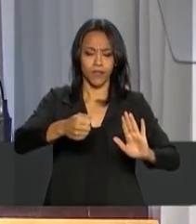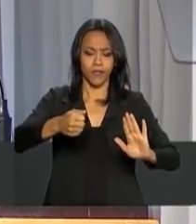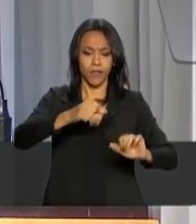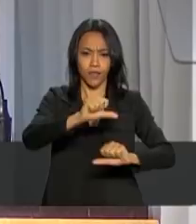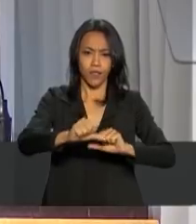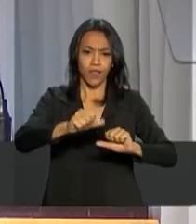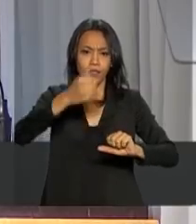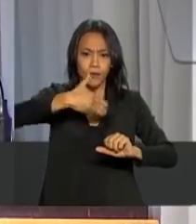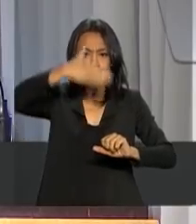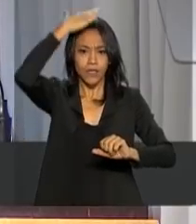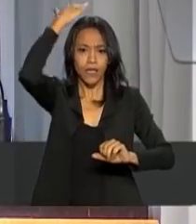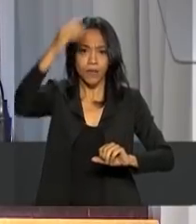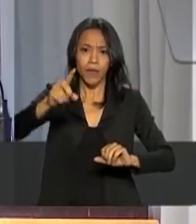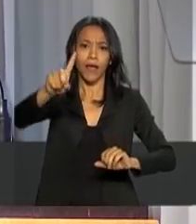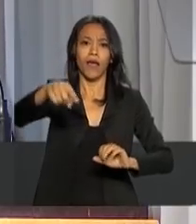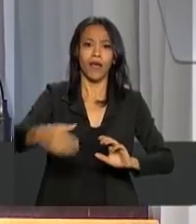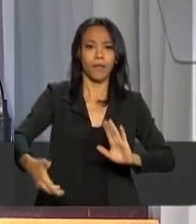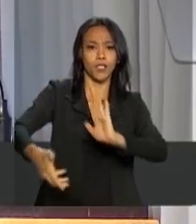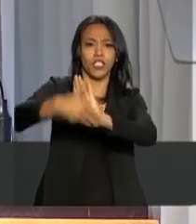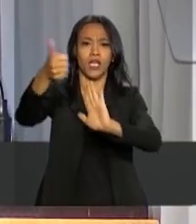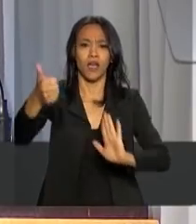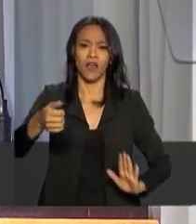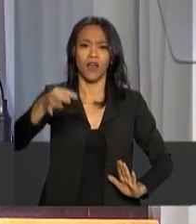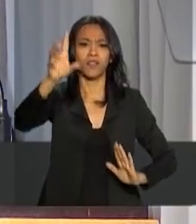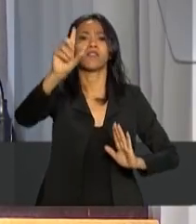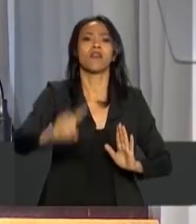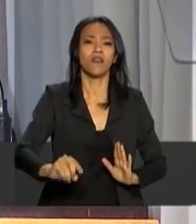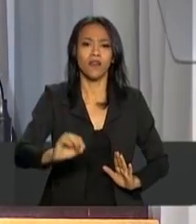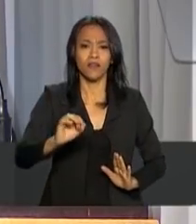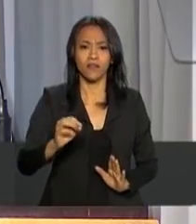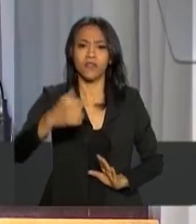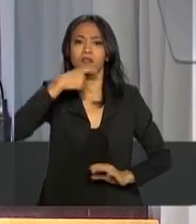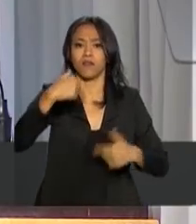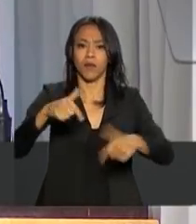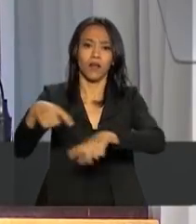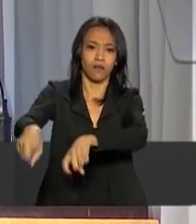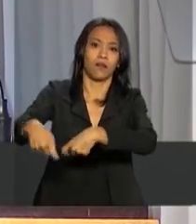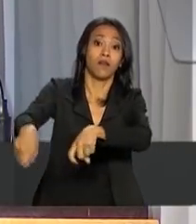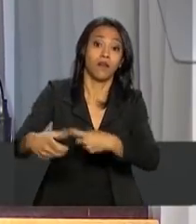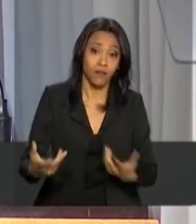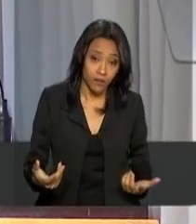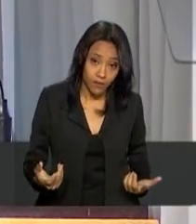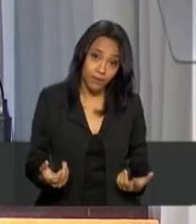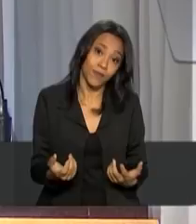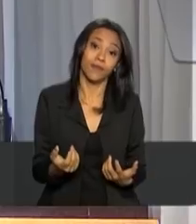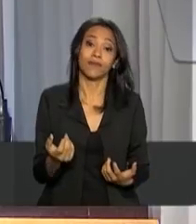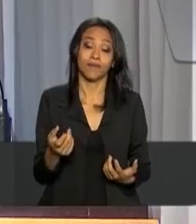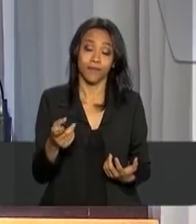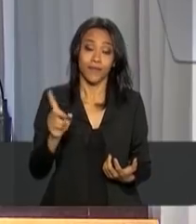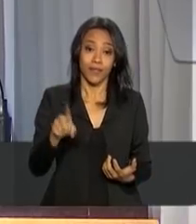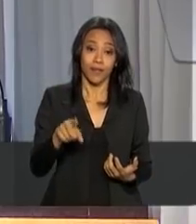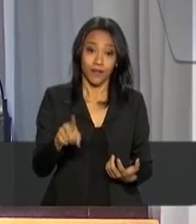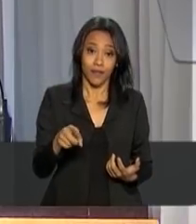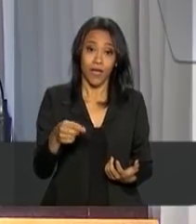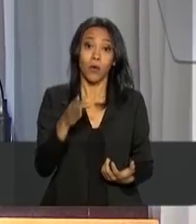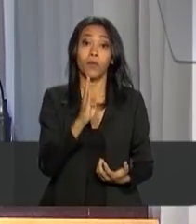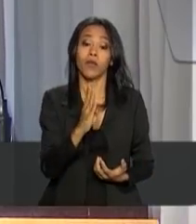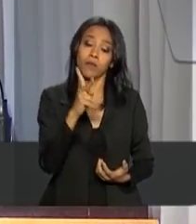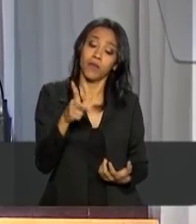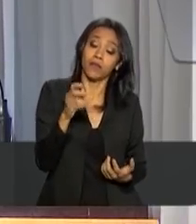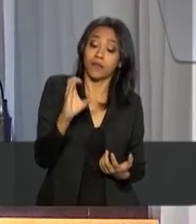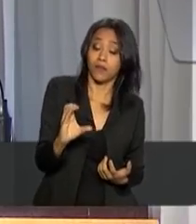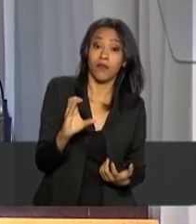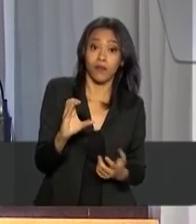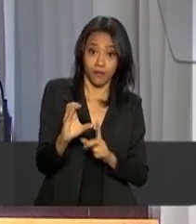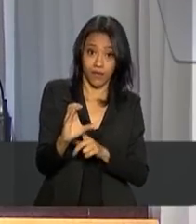para tirar direitos dos trabalhadores rurais, daquele chamado benefício de prestação continuada, que é para deficientes